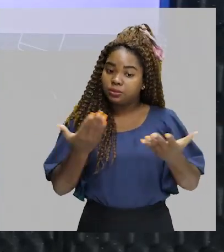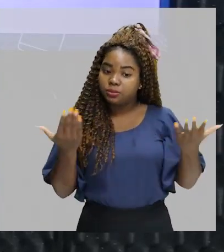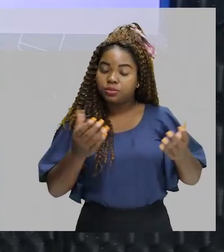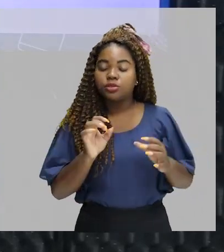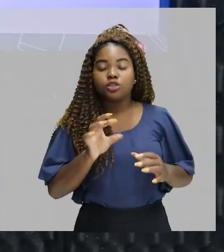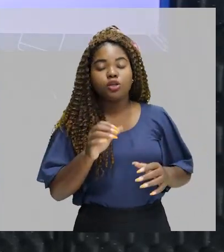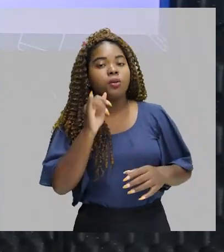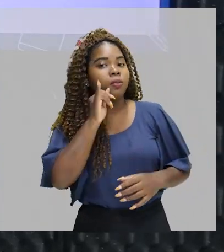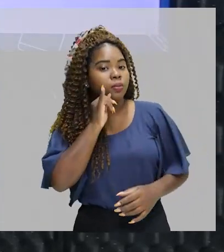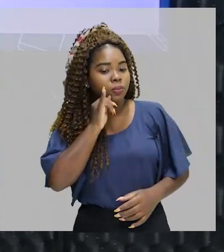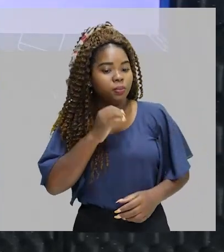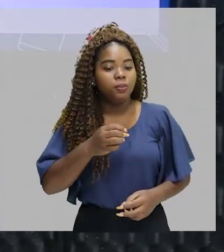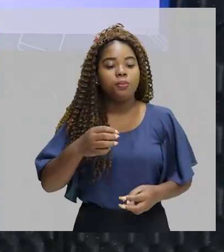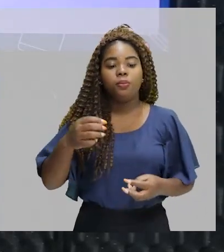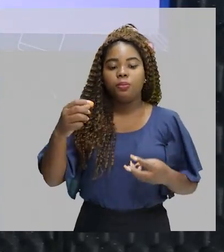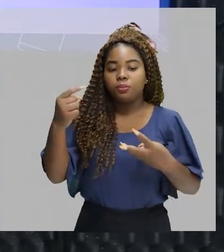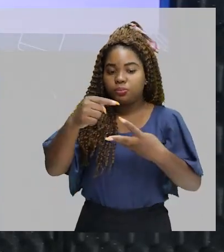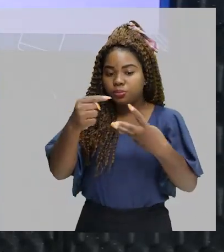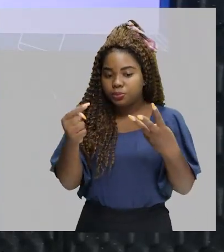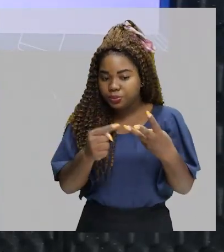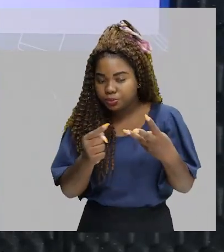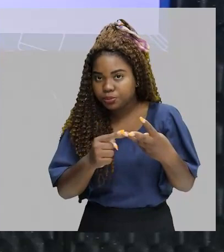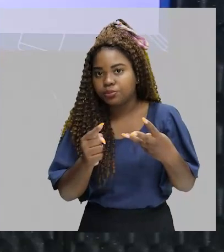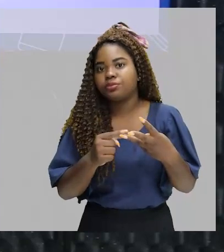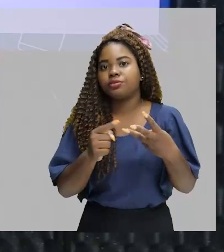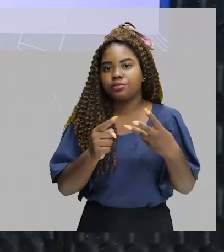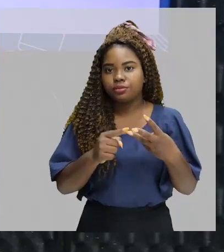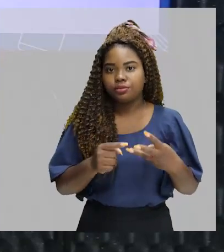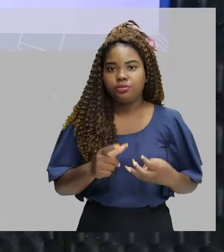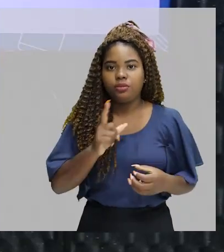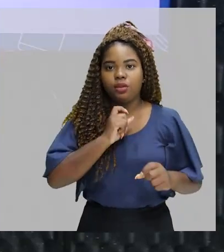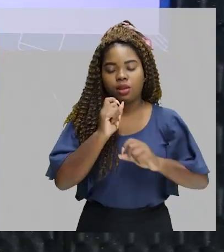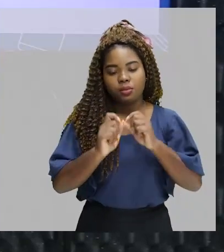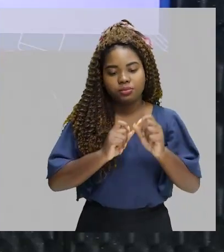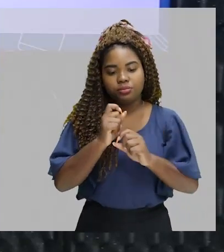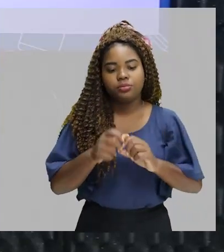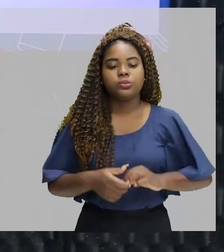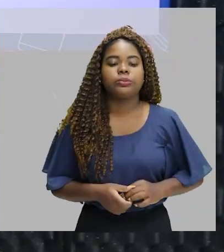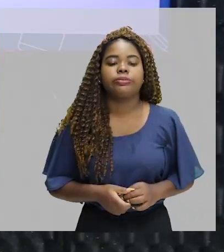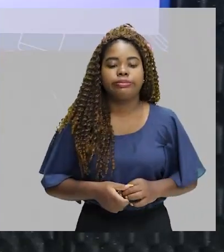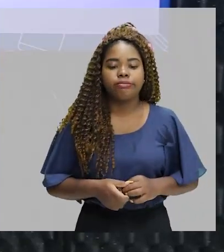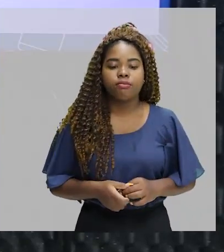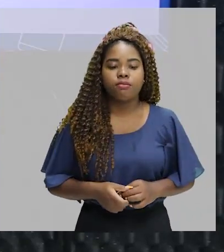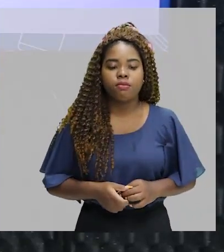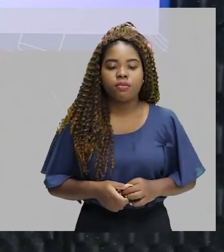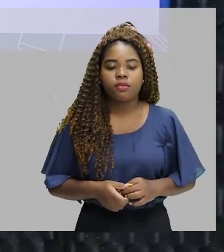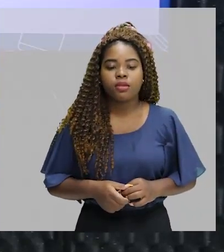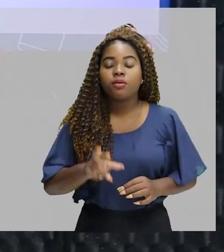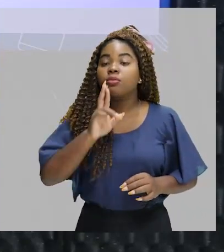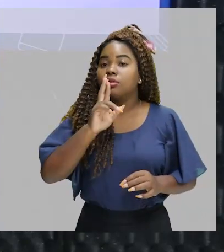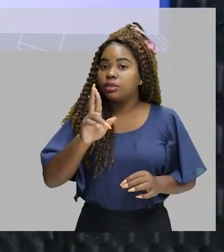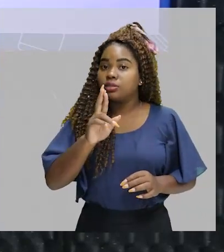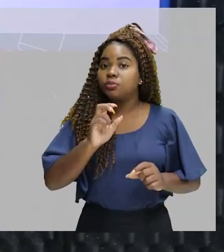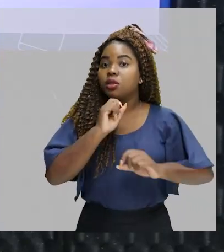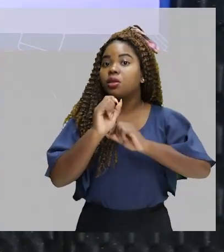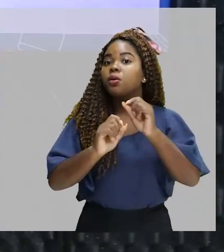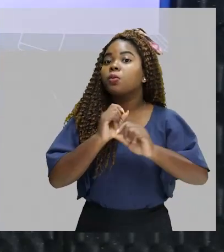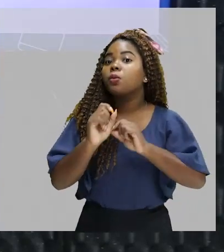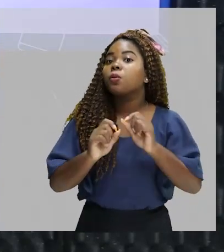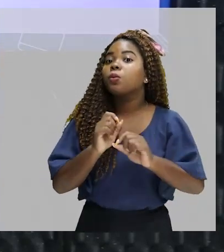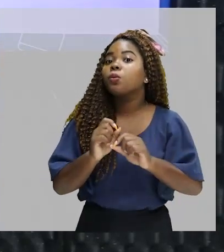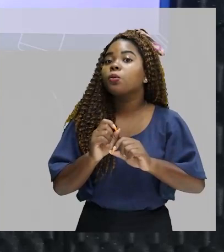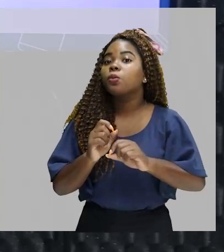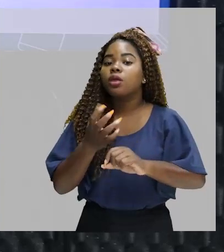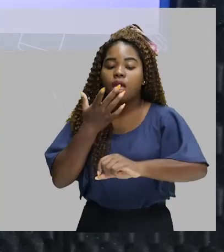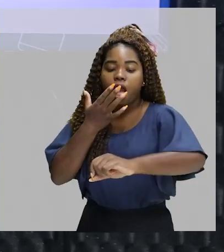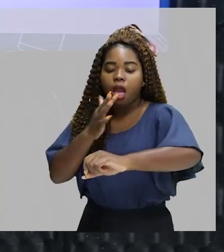exemplos. Na terceira parte dessa aula de hoje, nós vamos problematizar e responder a questão o que é etnia,